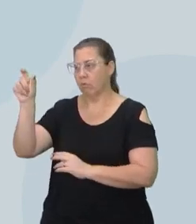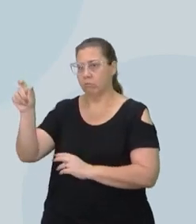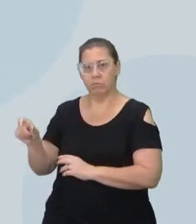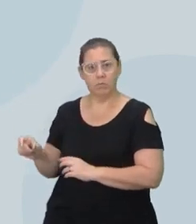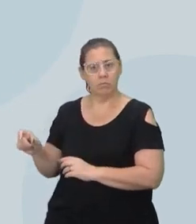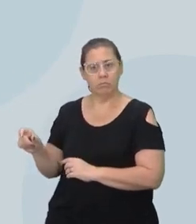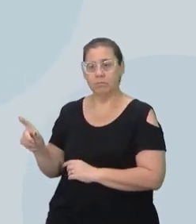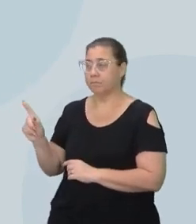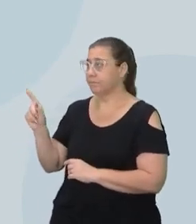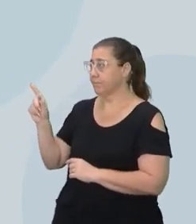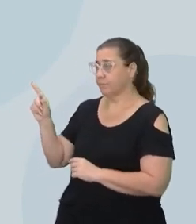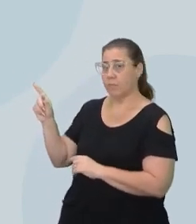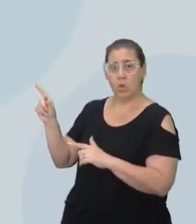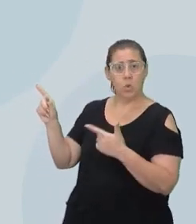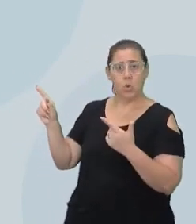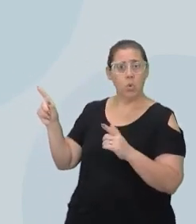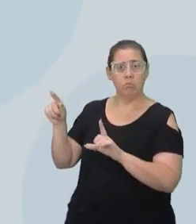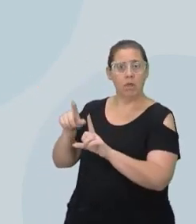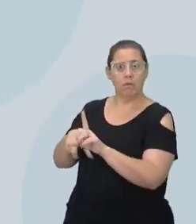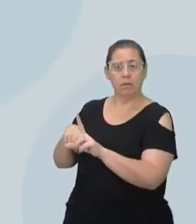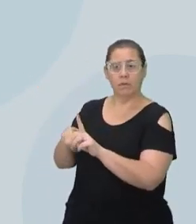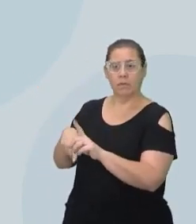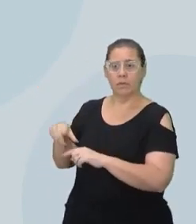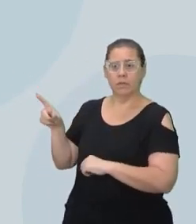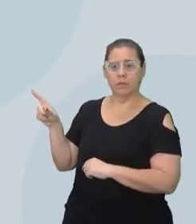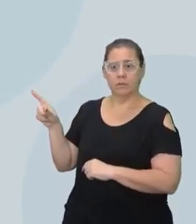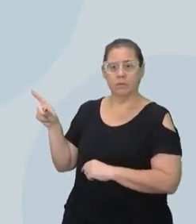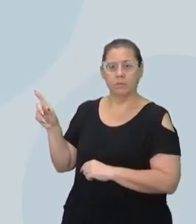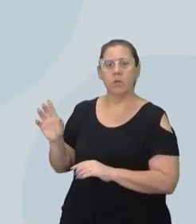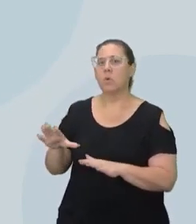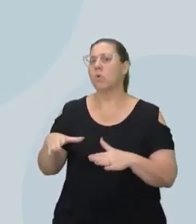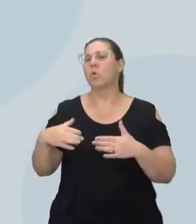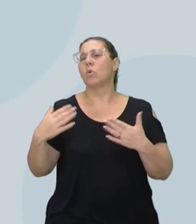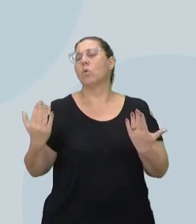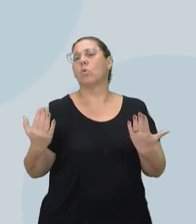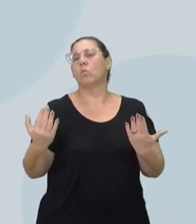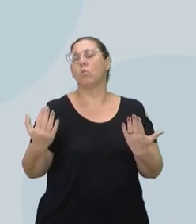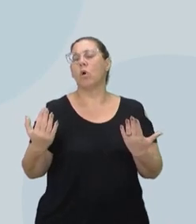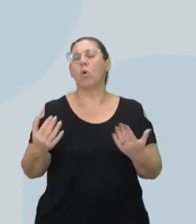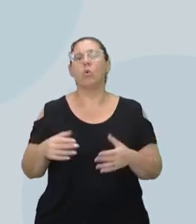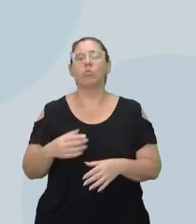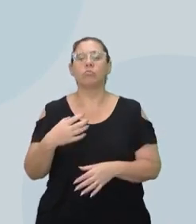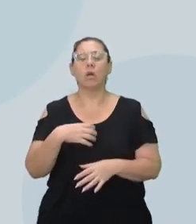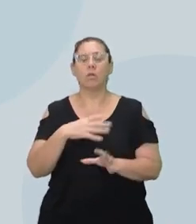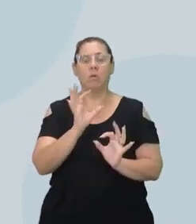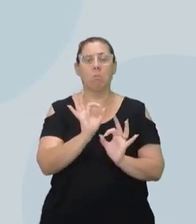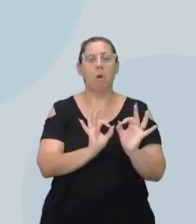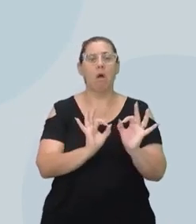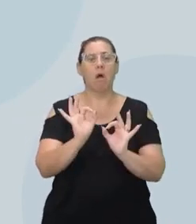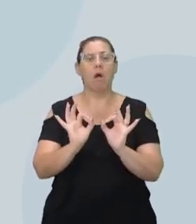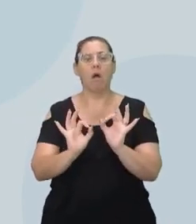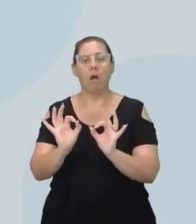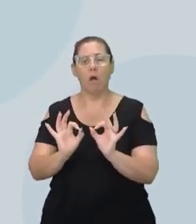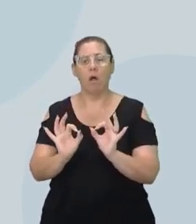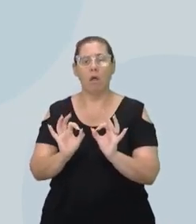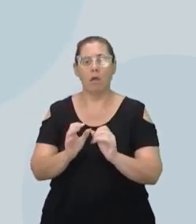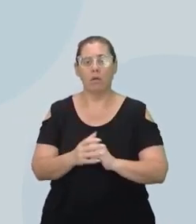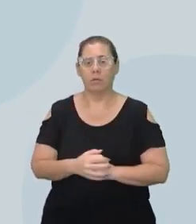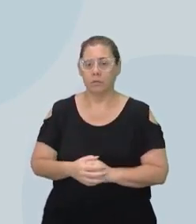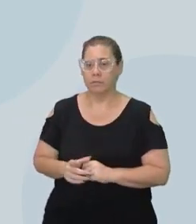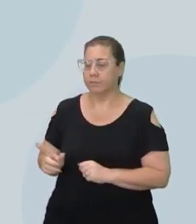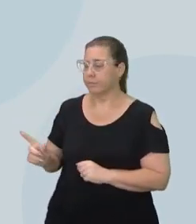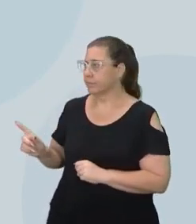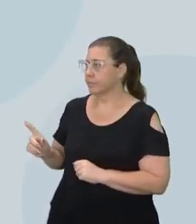aqui, estão os termos independentes. Qual é o termo ordenado? Ela quer saber o termo ordenado